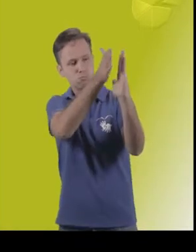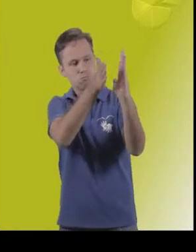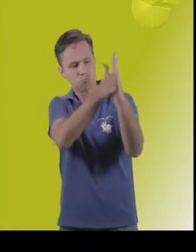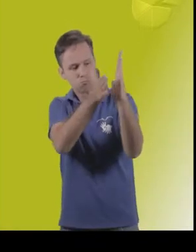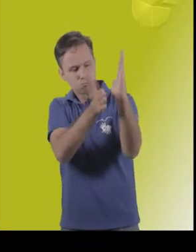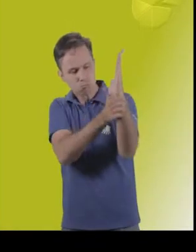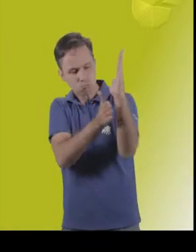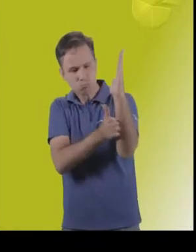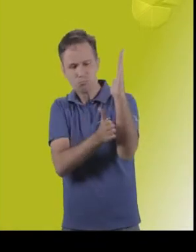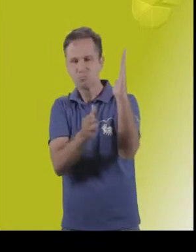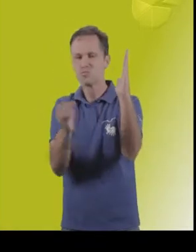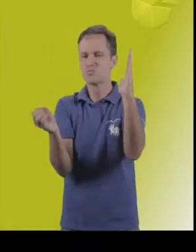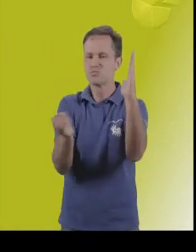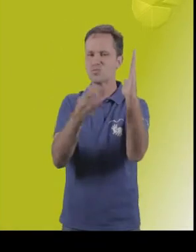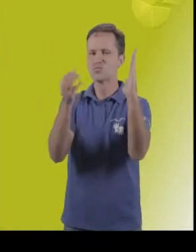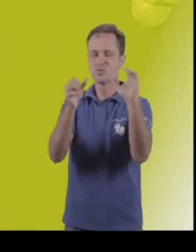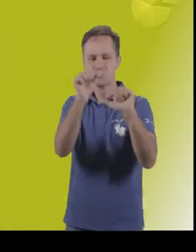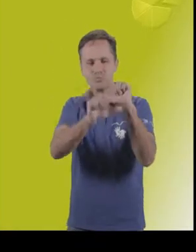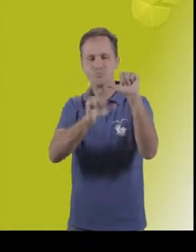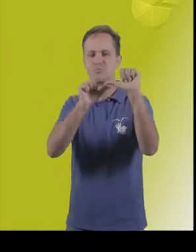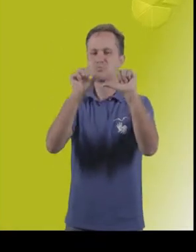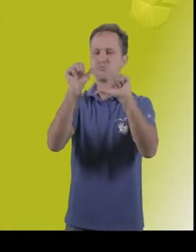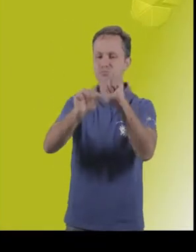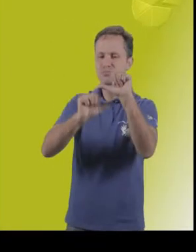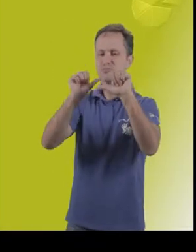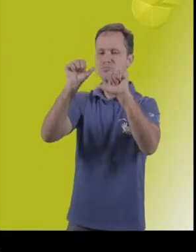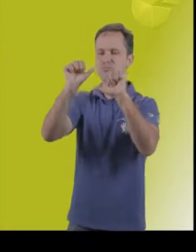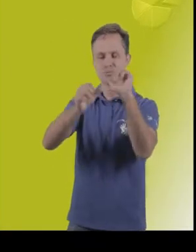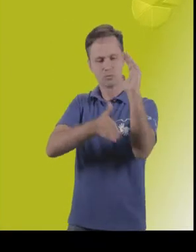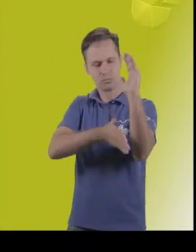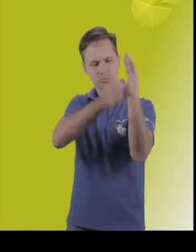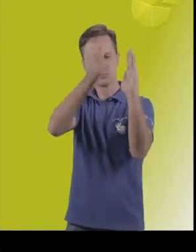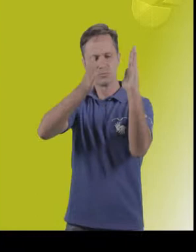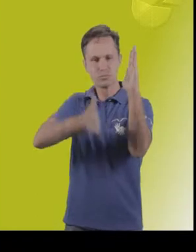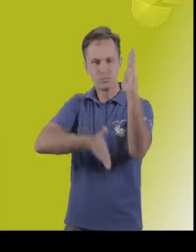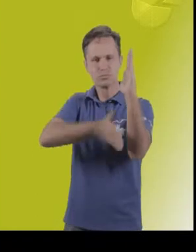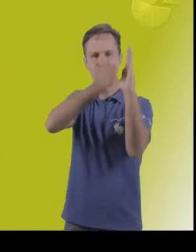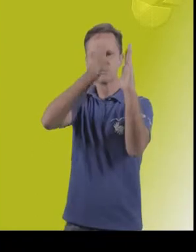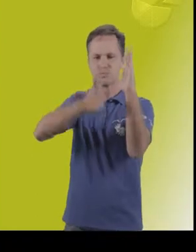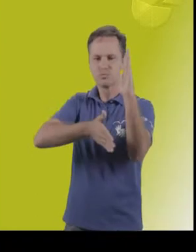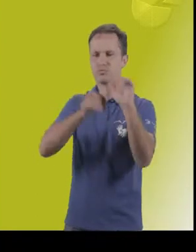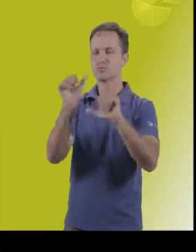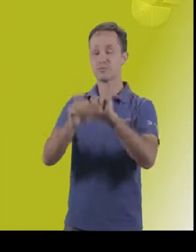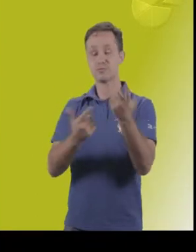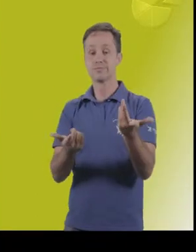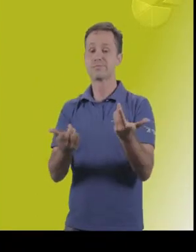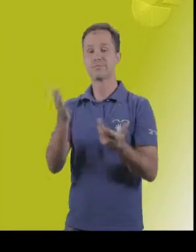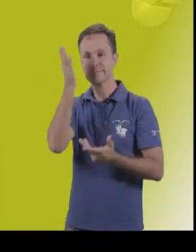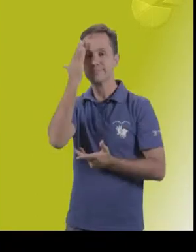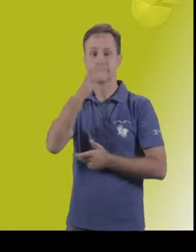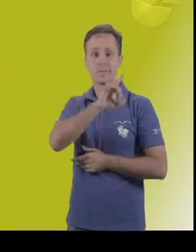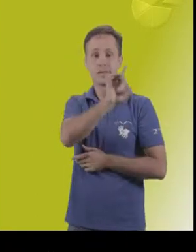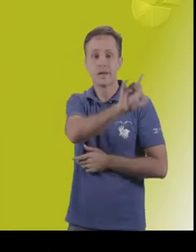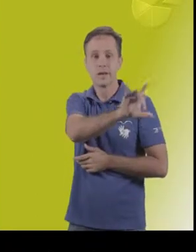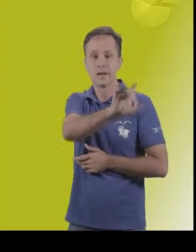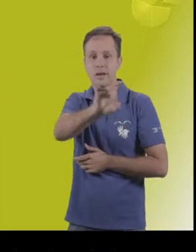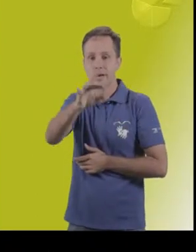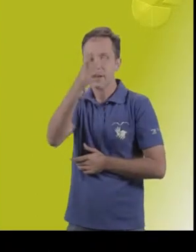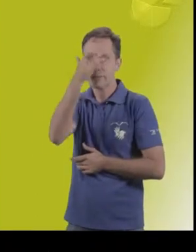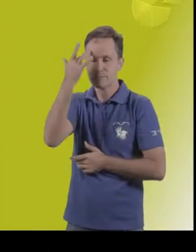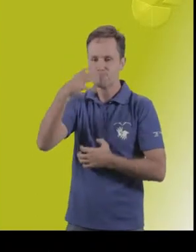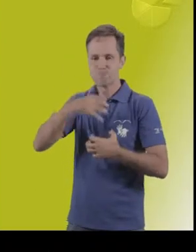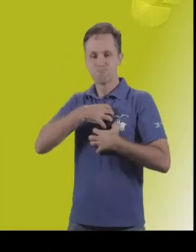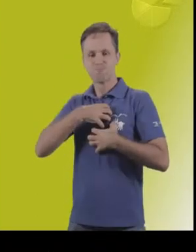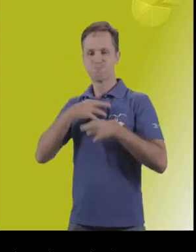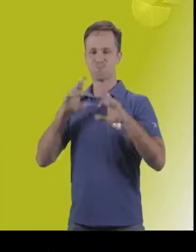colocam novos cartazes, novas interferências por cima, assim. Bom, claro que tem várias leituras, né? Mas